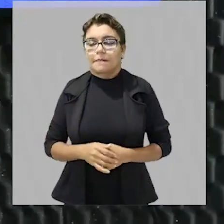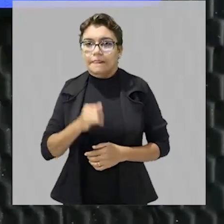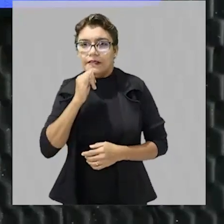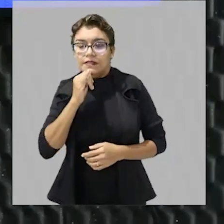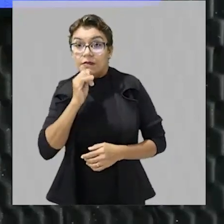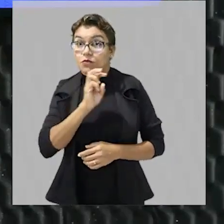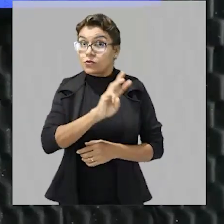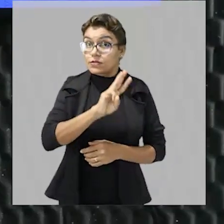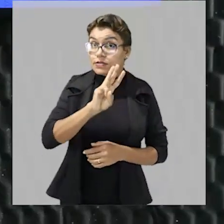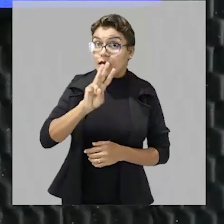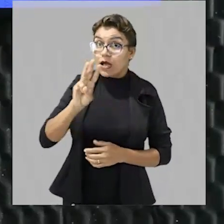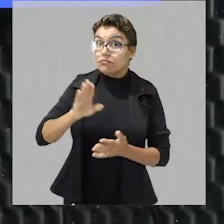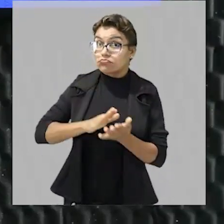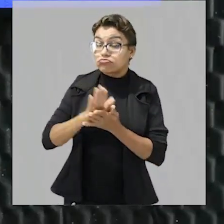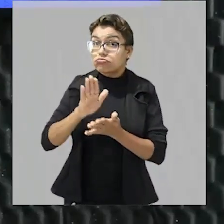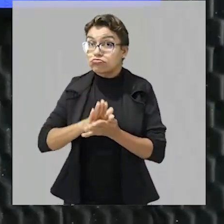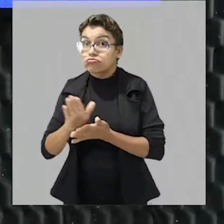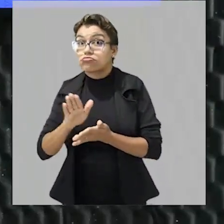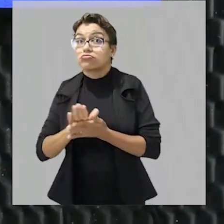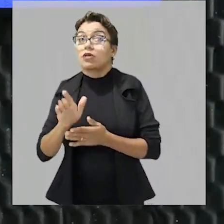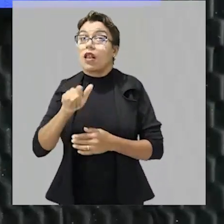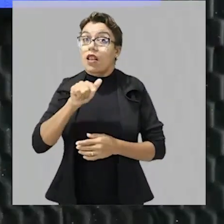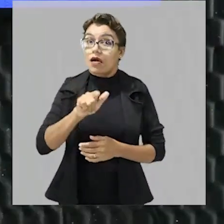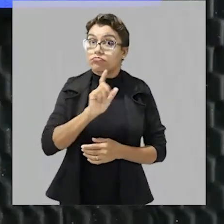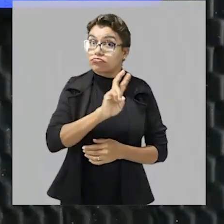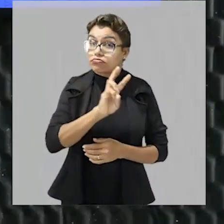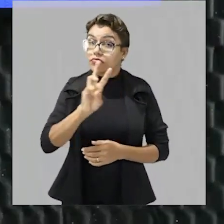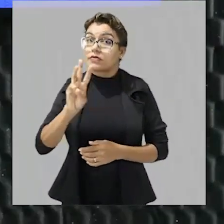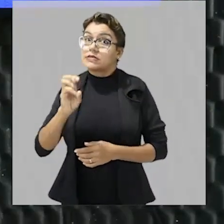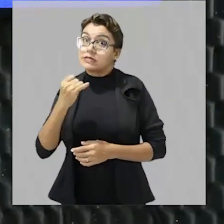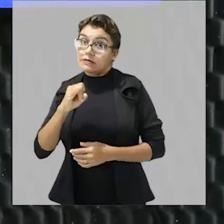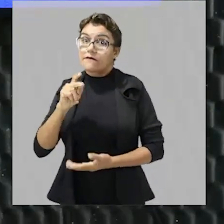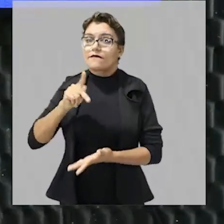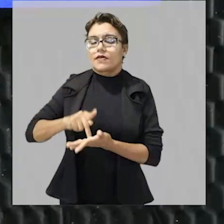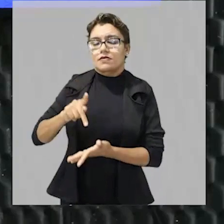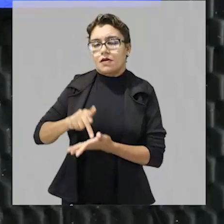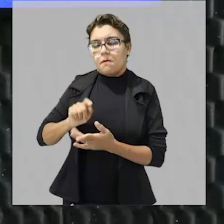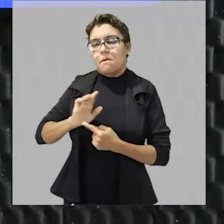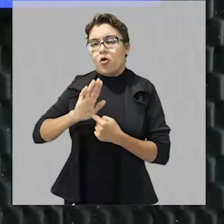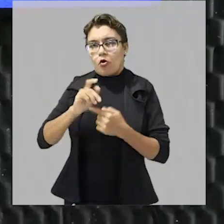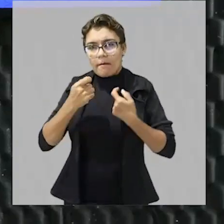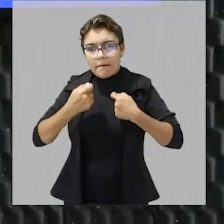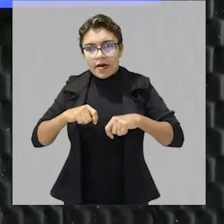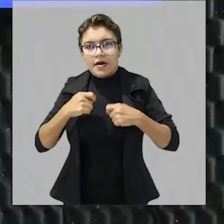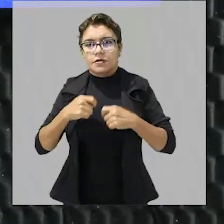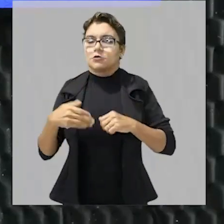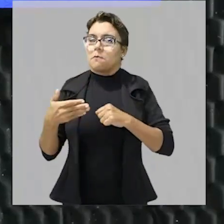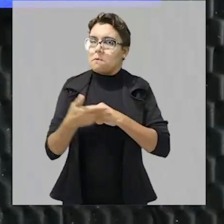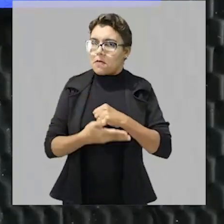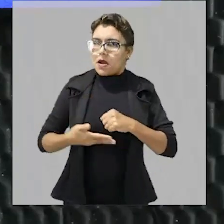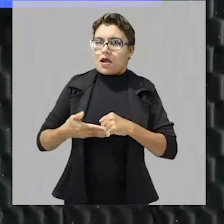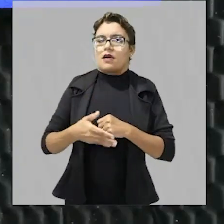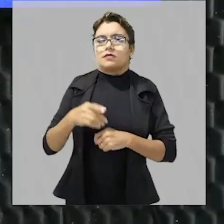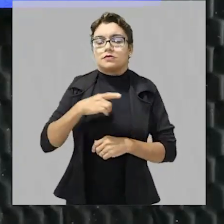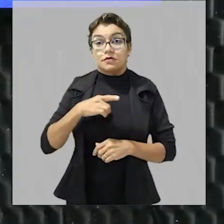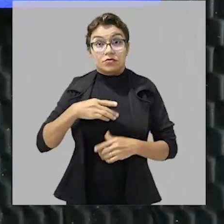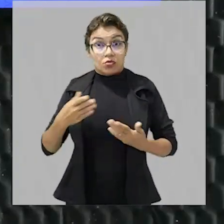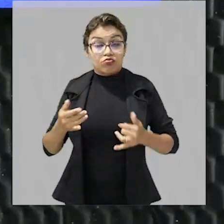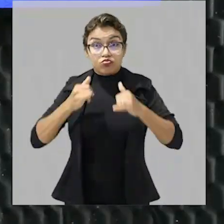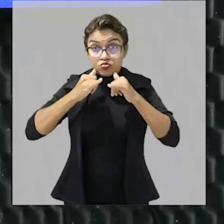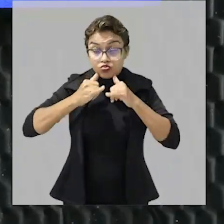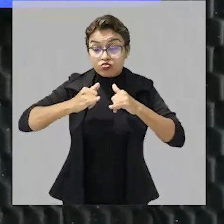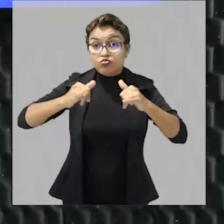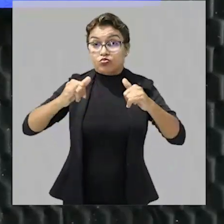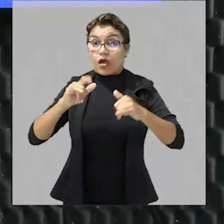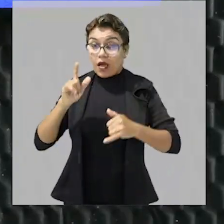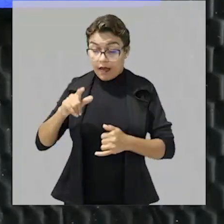precisa dizer a fonte. Onde foi que você descobriu isso? Como é que você soube isso daí? Quem foi que te contou? Você inventou?